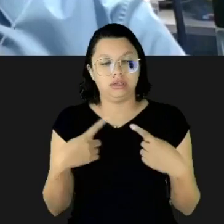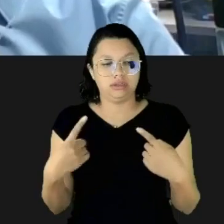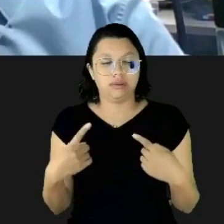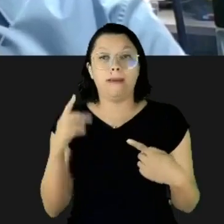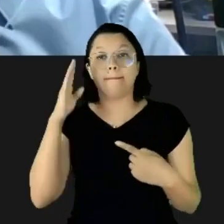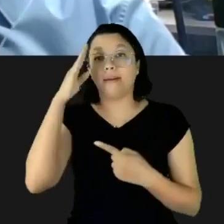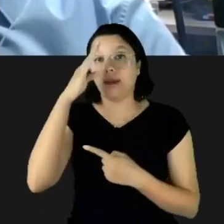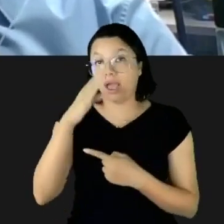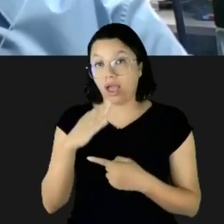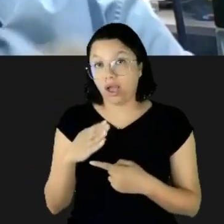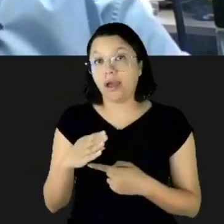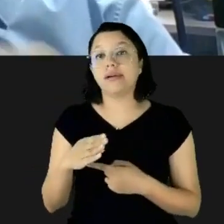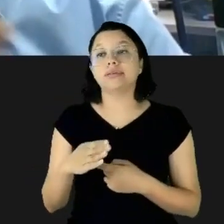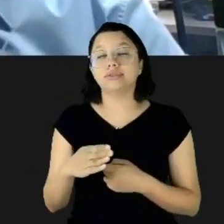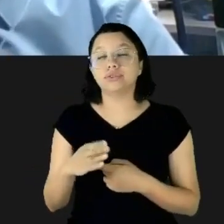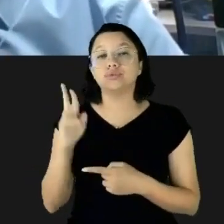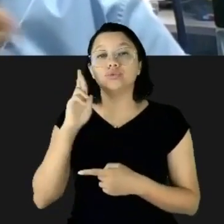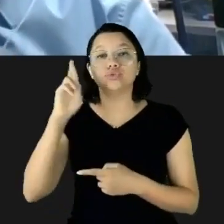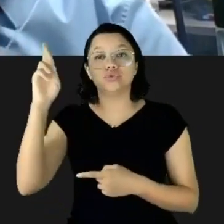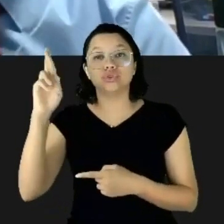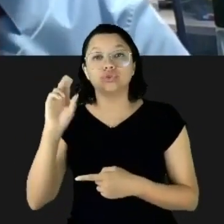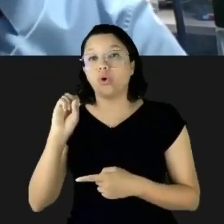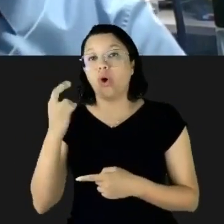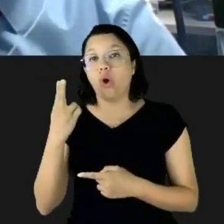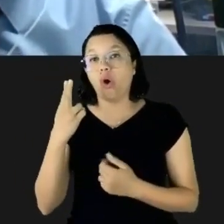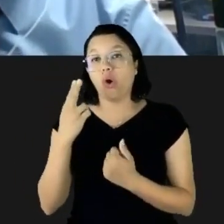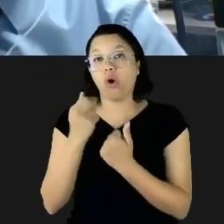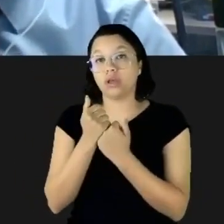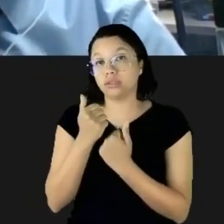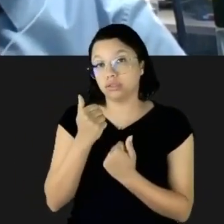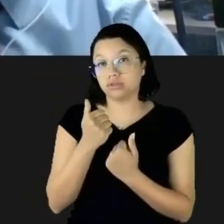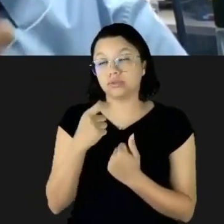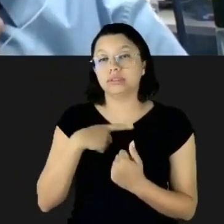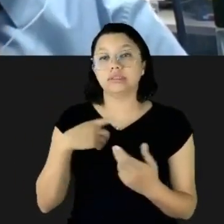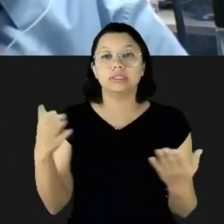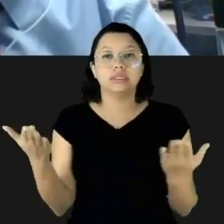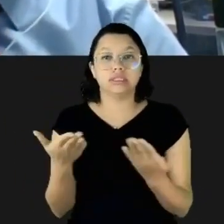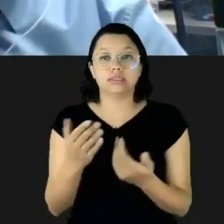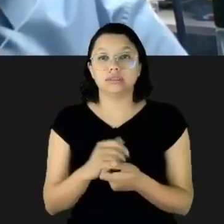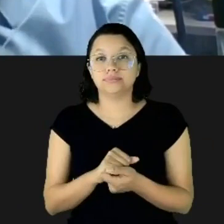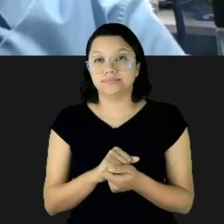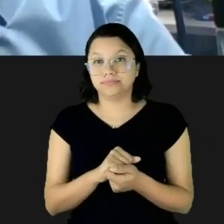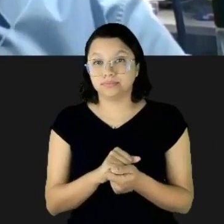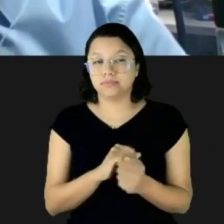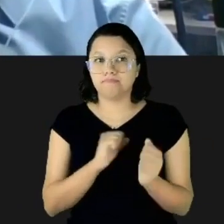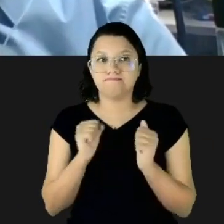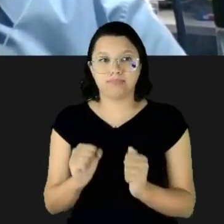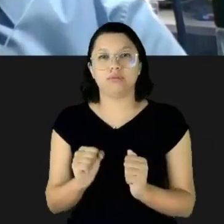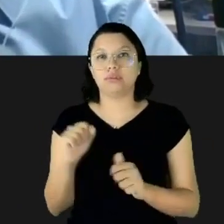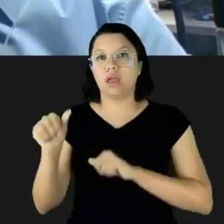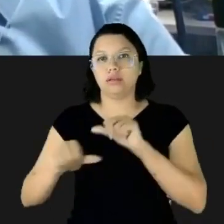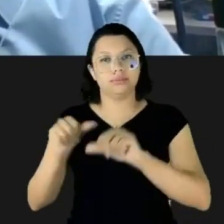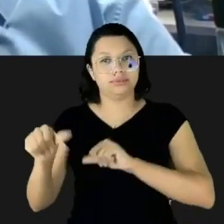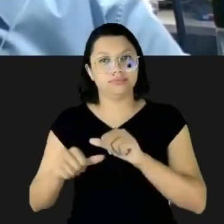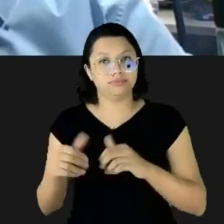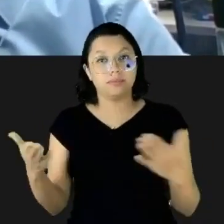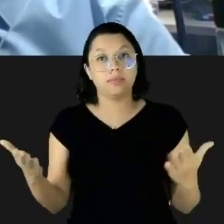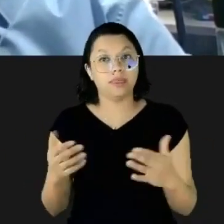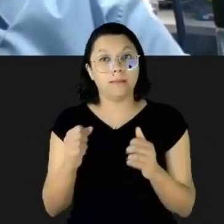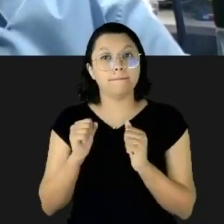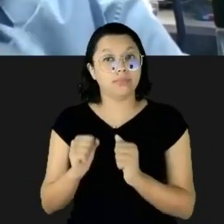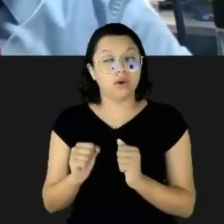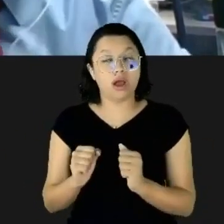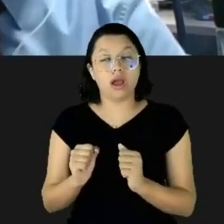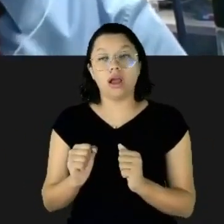principalmente o diretor ou o assessor, eles têm esse poder da mudança e esse poder da